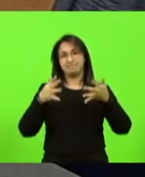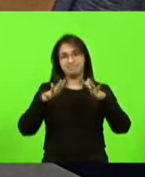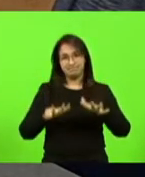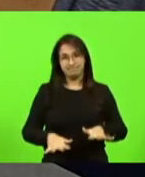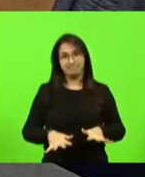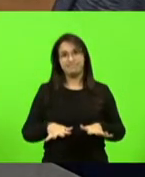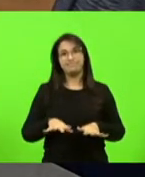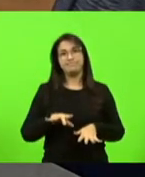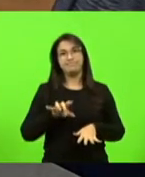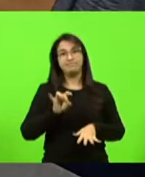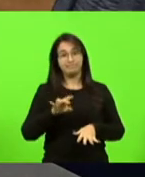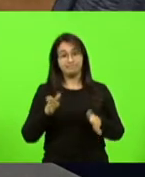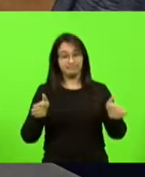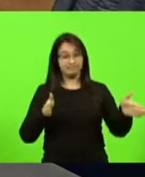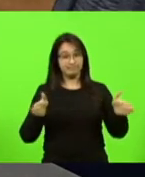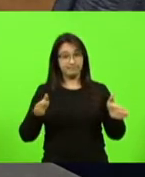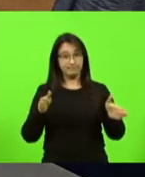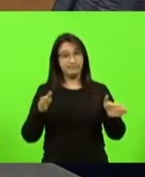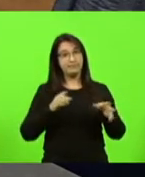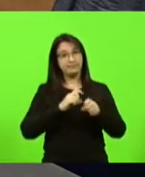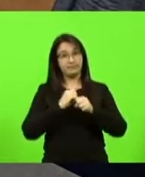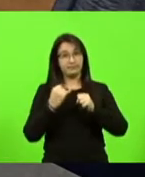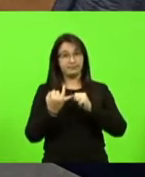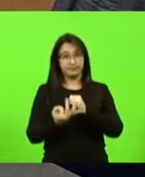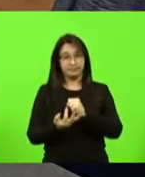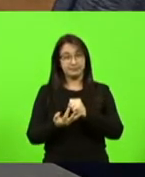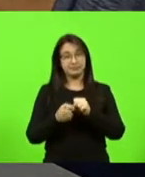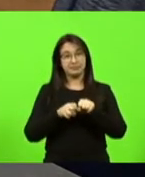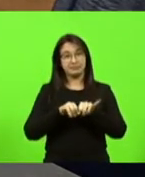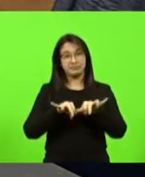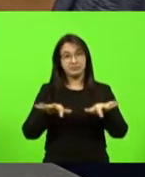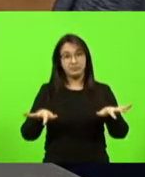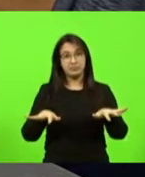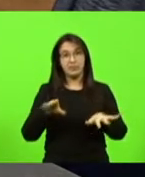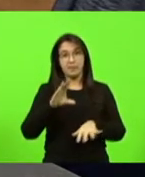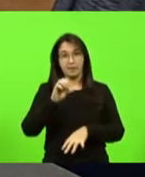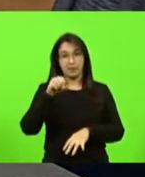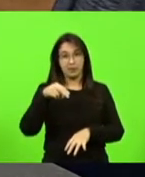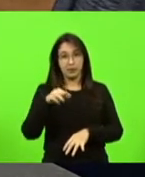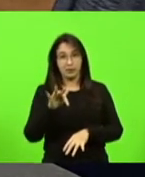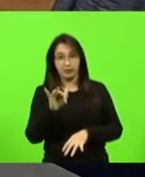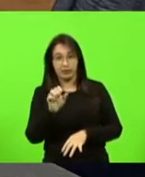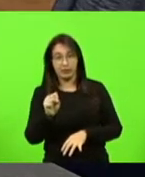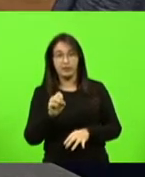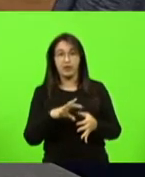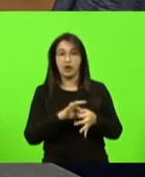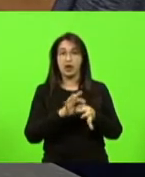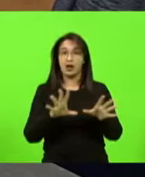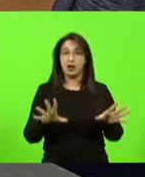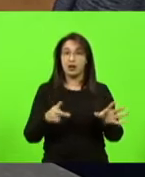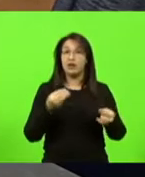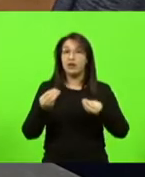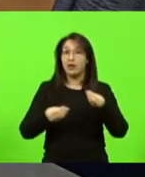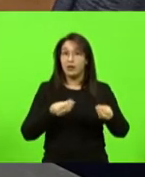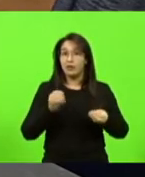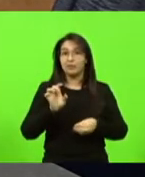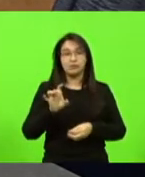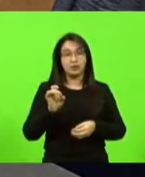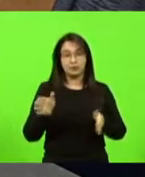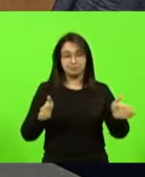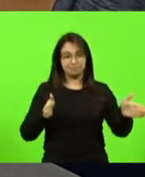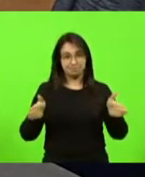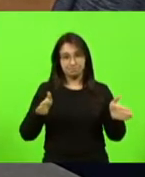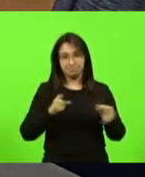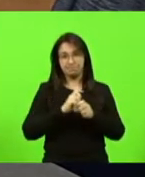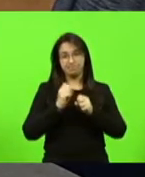pandemia. E o Confas apenas autoriza neste período. Por isso que o governo do Estado não mandou